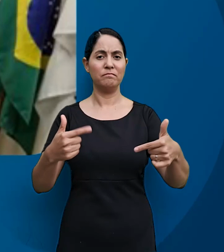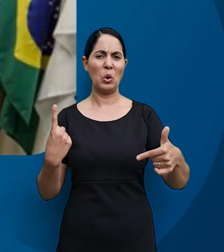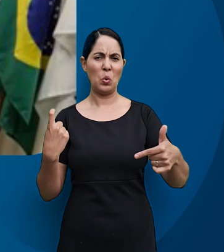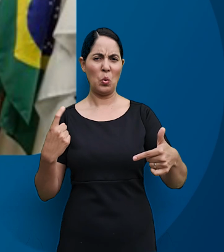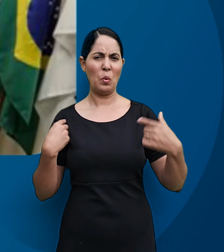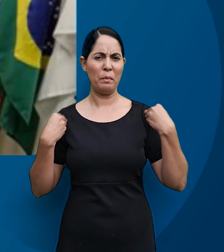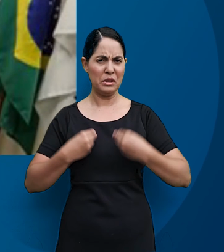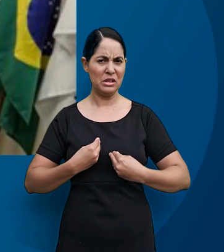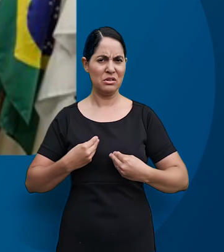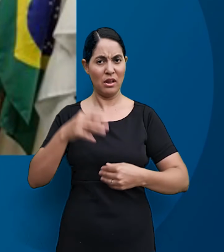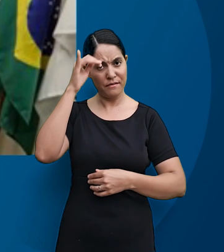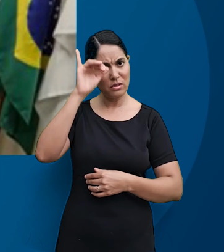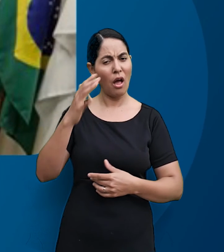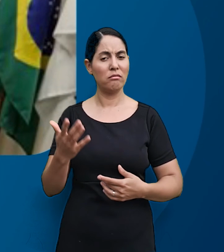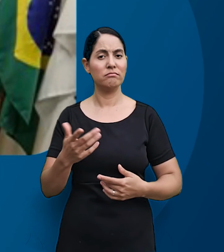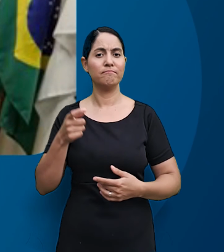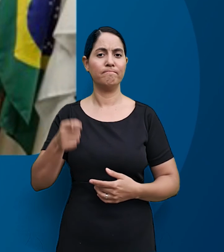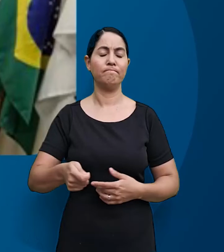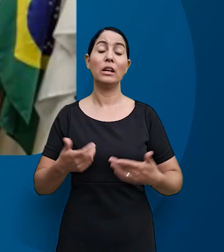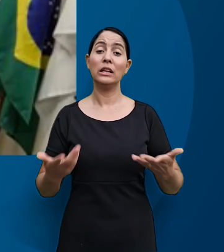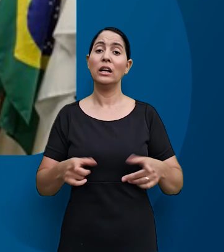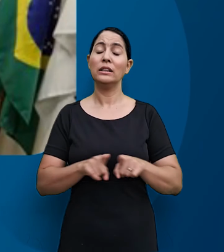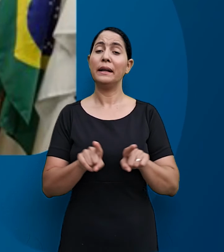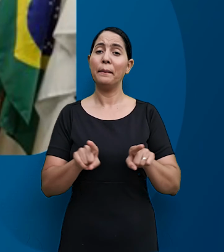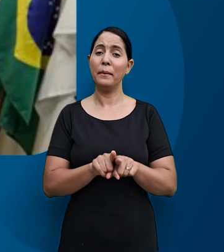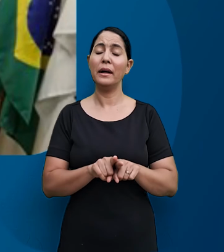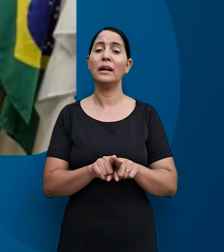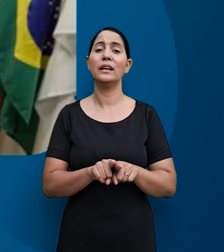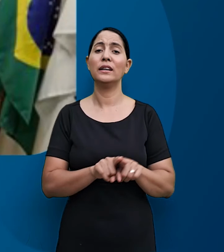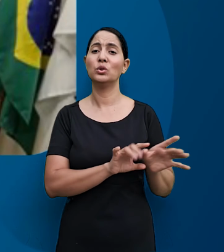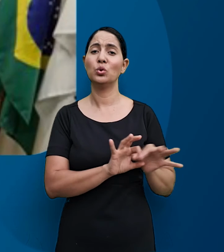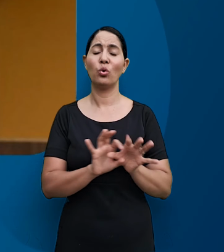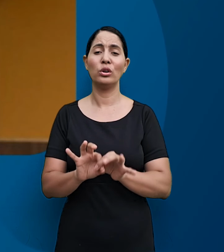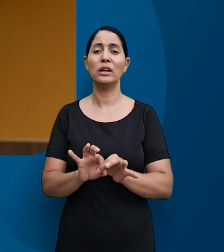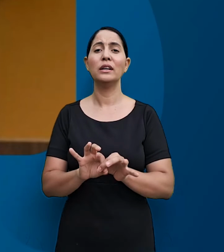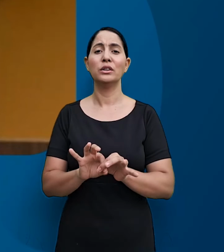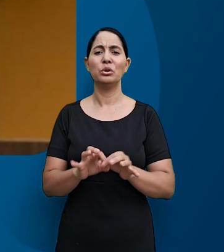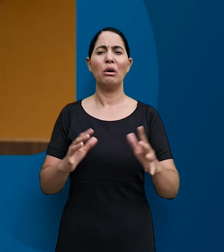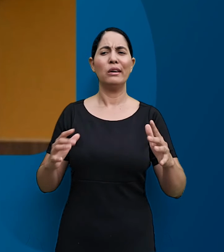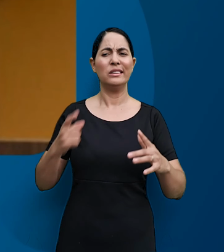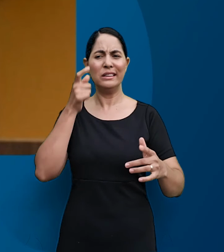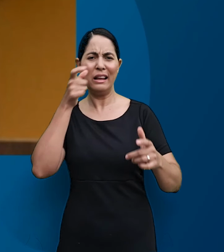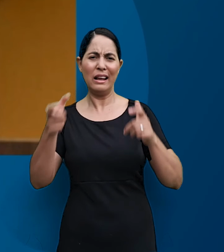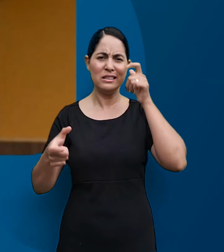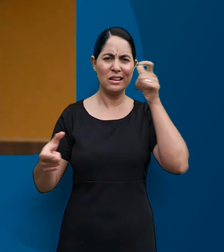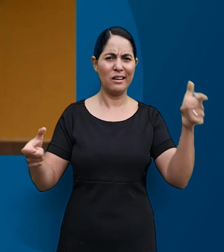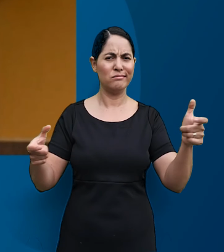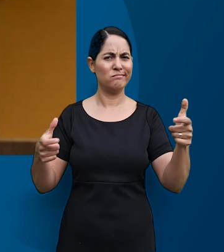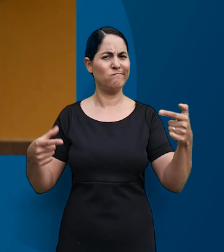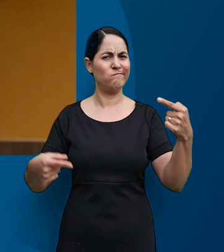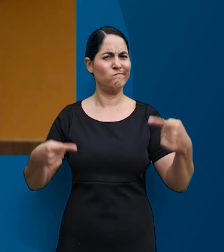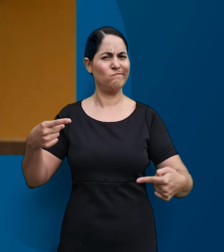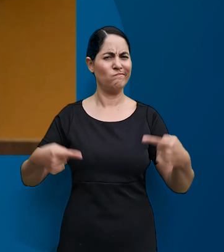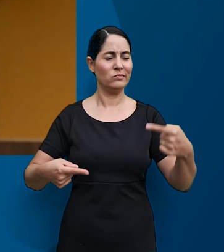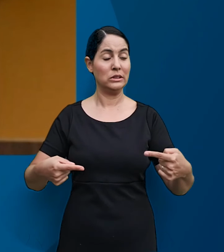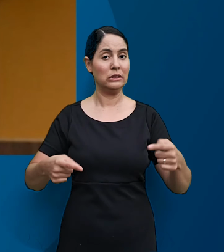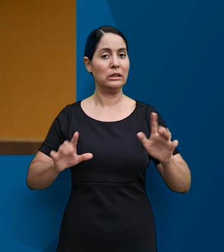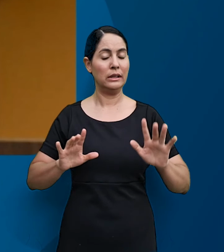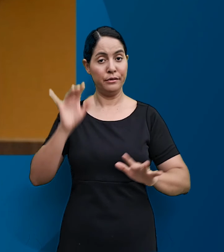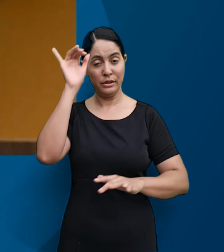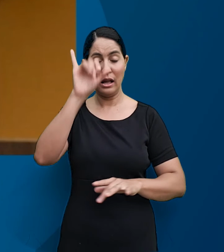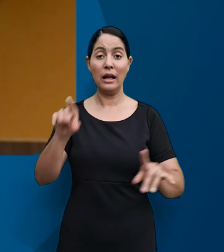regras para prevenir conflitos de interesse. A participação da OAB nas discussões para o aprimoramento do judiciário foram